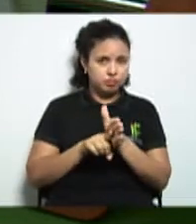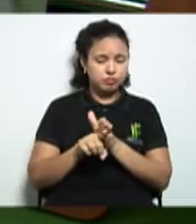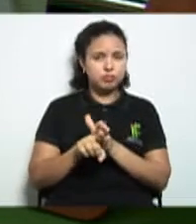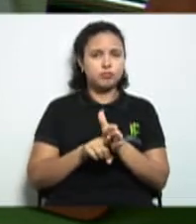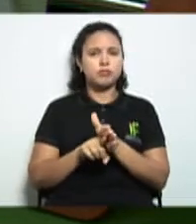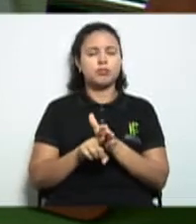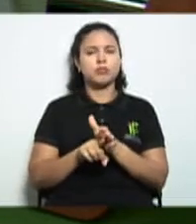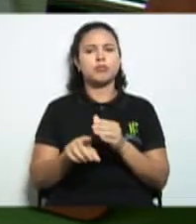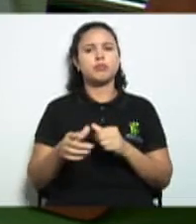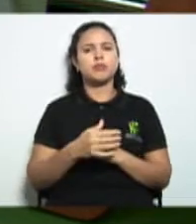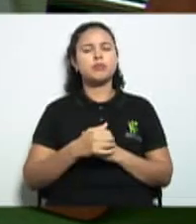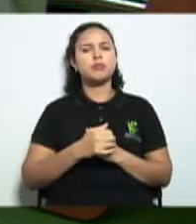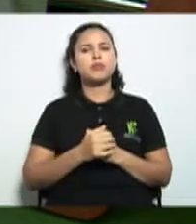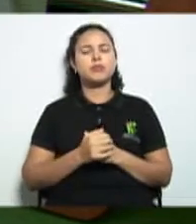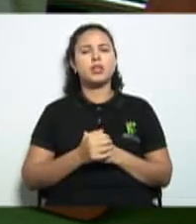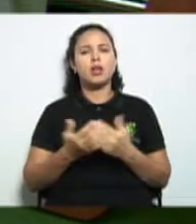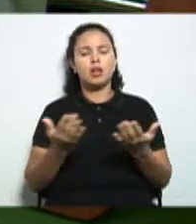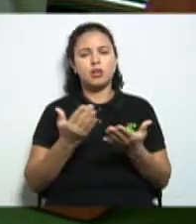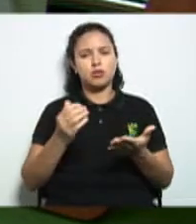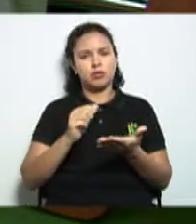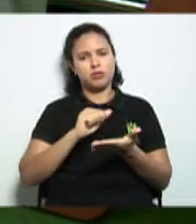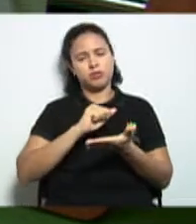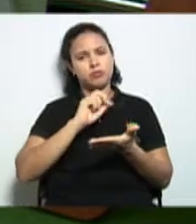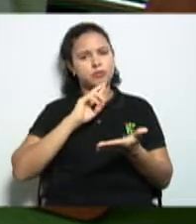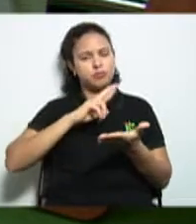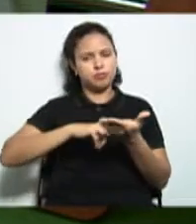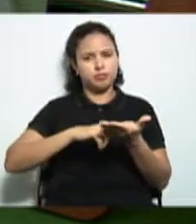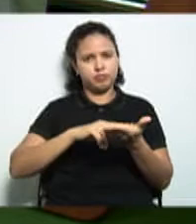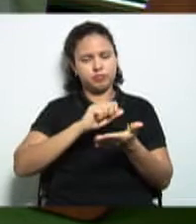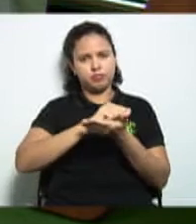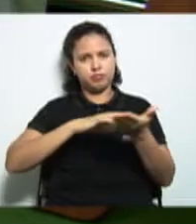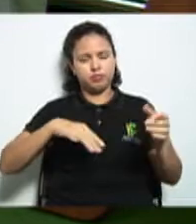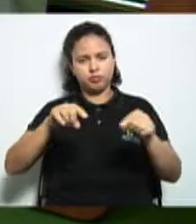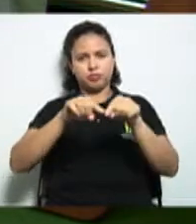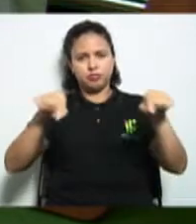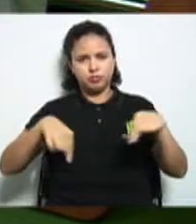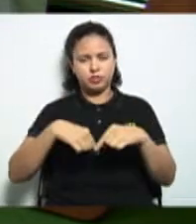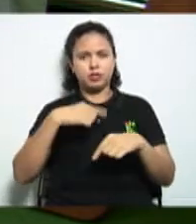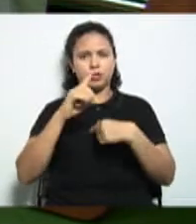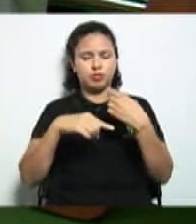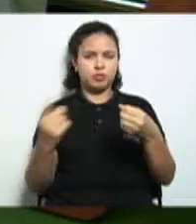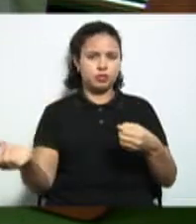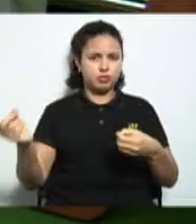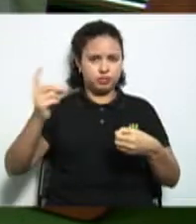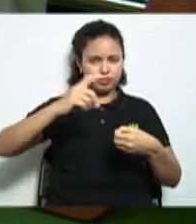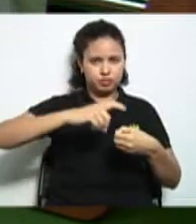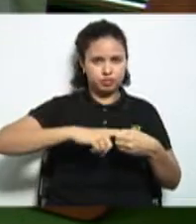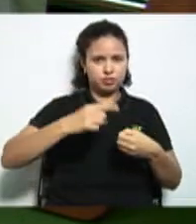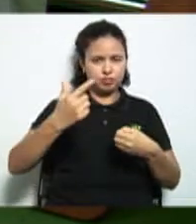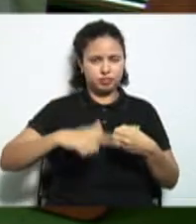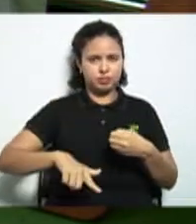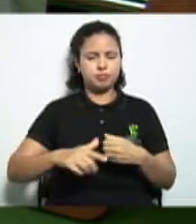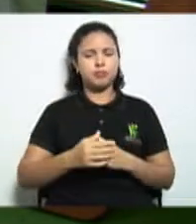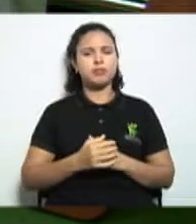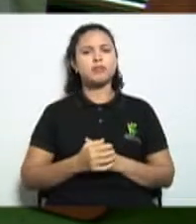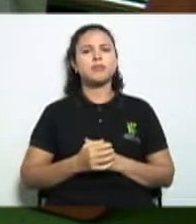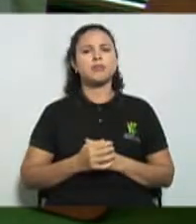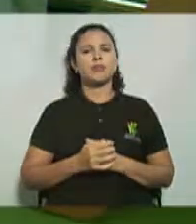tiver. Agora a gente vai para a atividade de sala e daqui a pouco a gente retorna com mais alguma coisa.